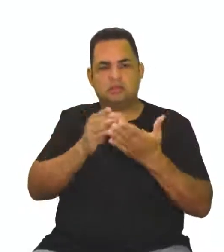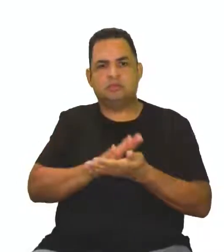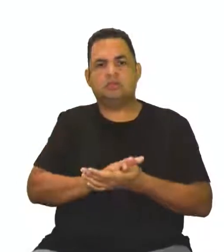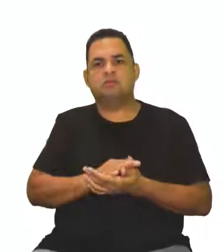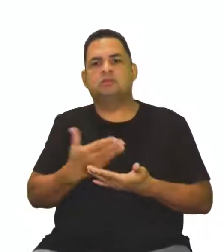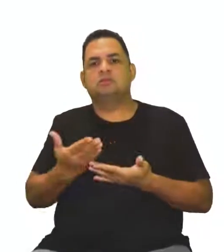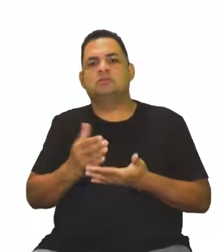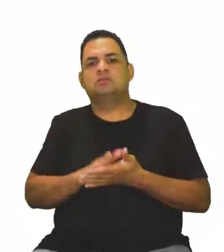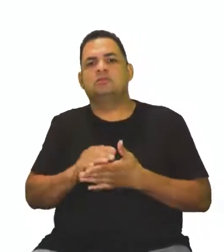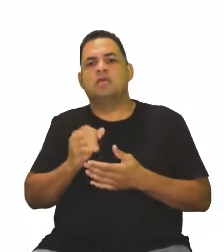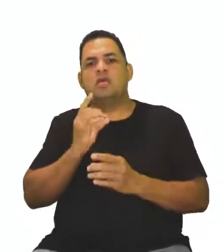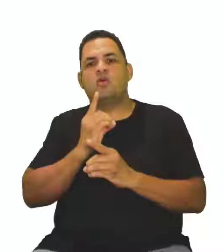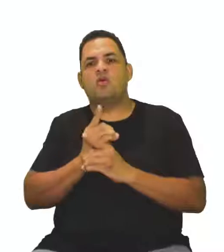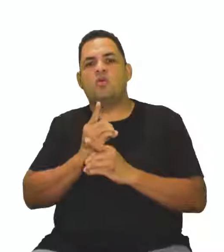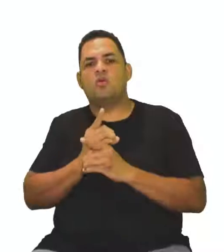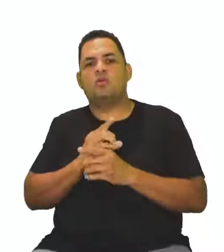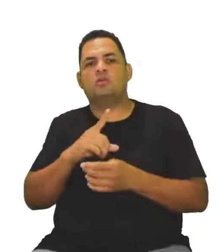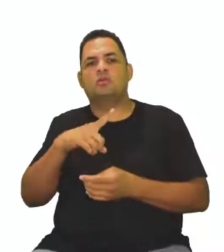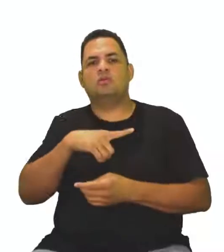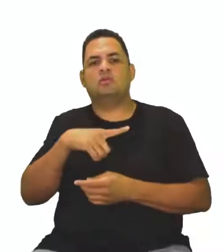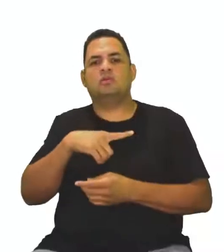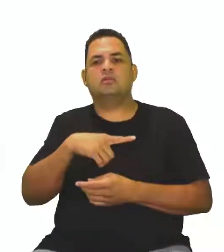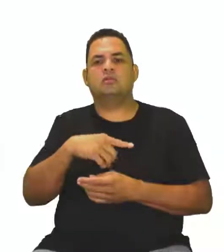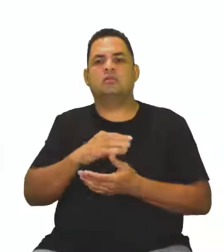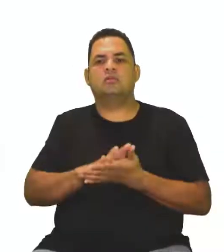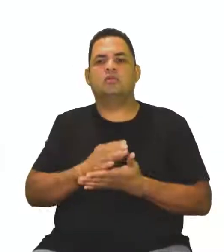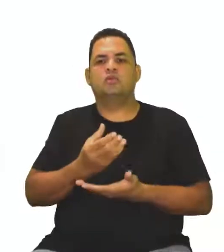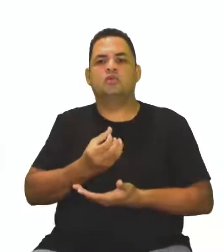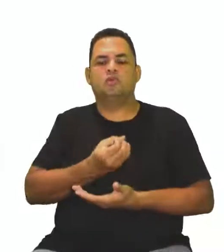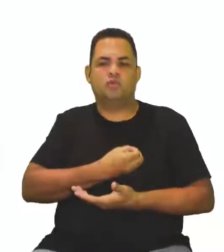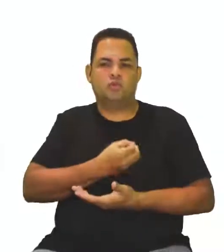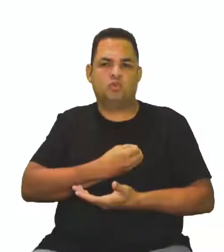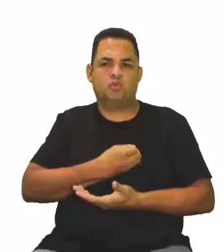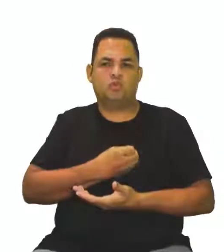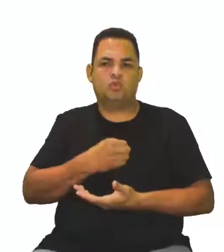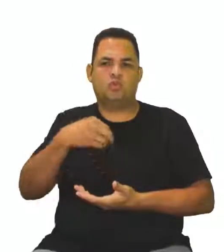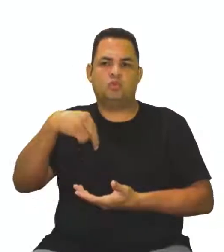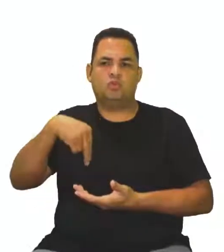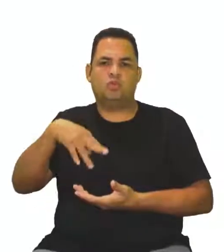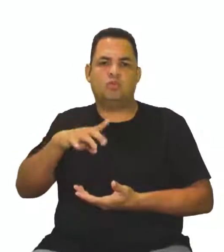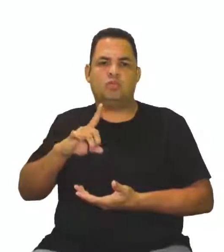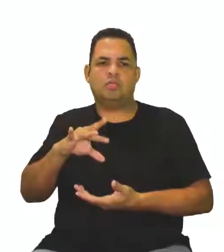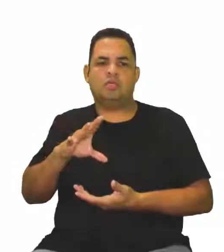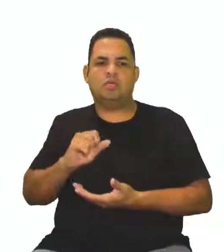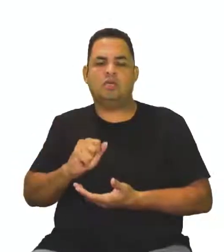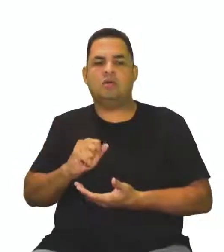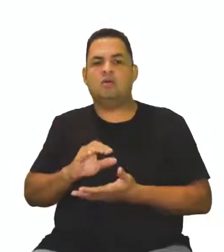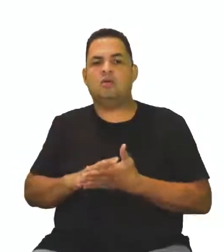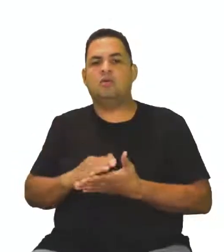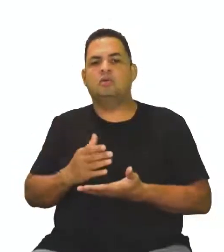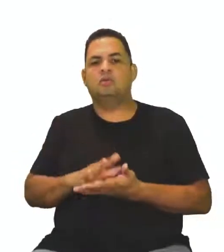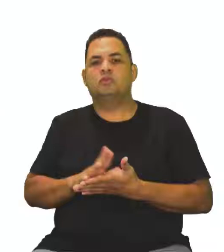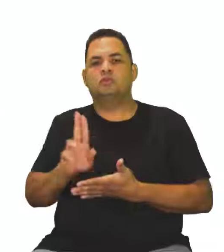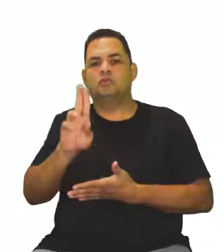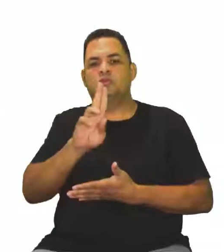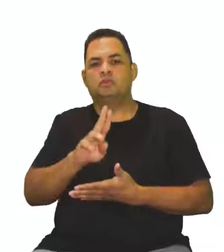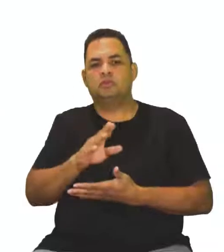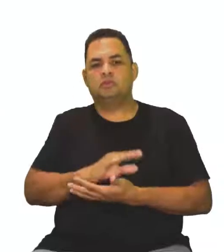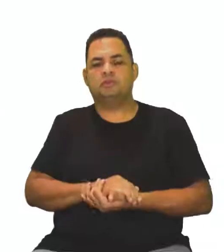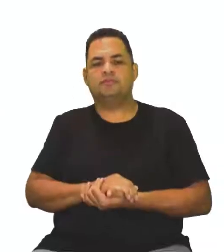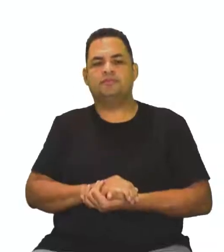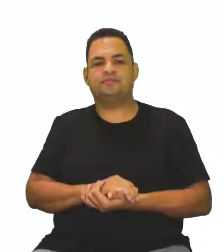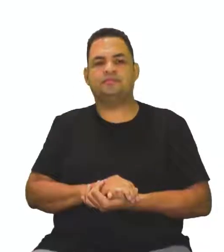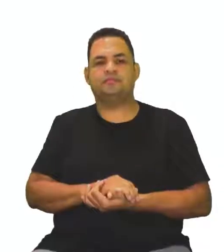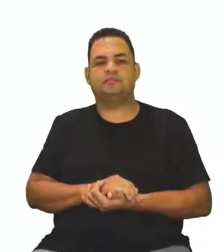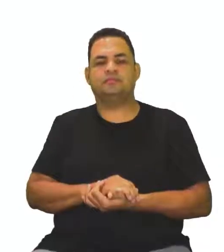que é realizada por um instrumento, tendo como referência um valor nominal ou teórico, a gente pode utilizar a seguinte expressão.